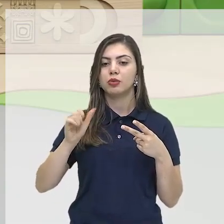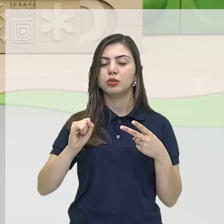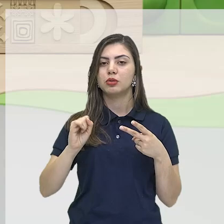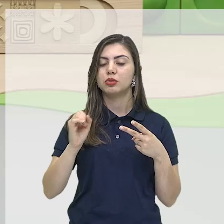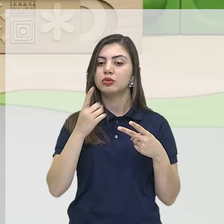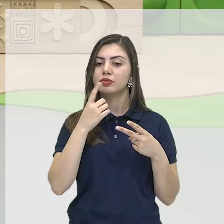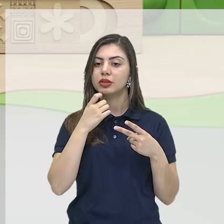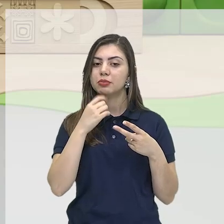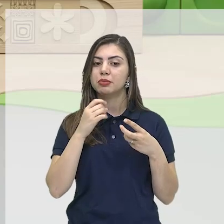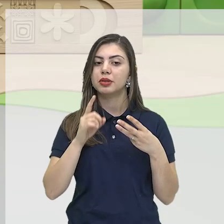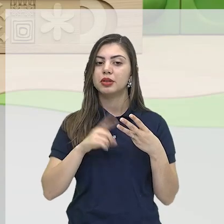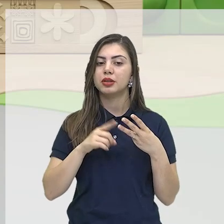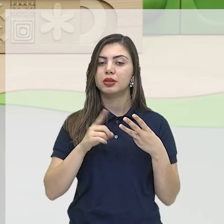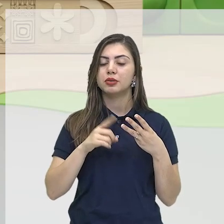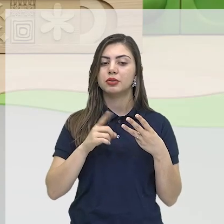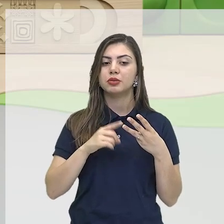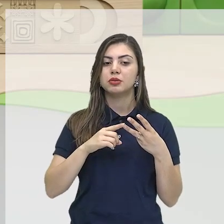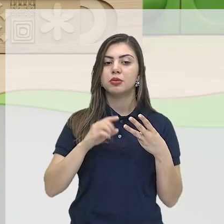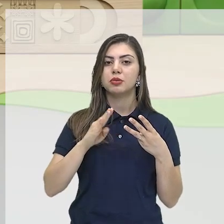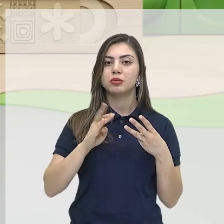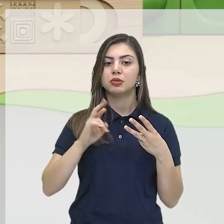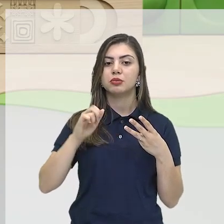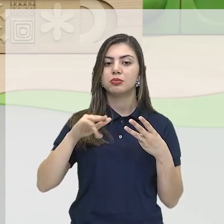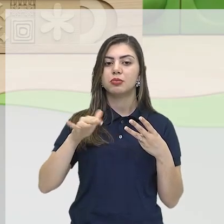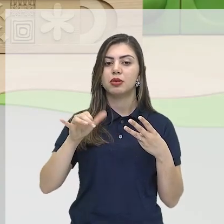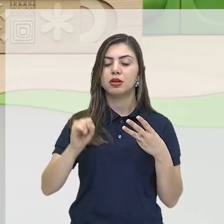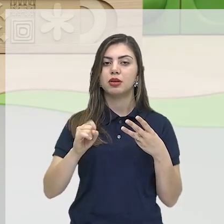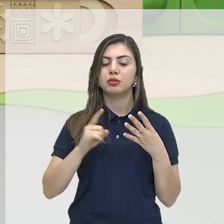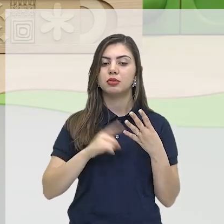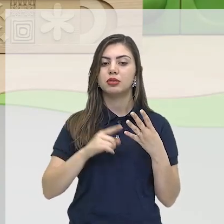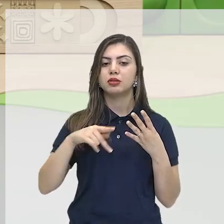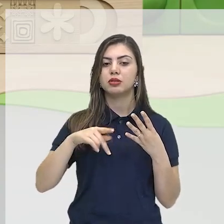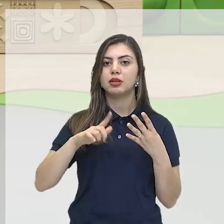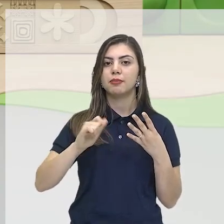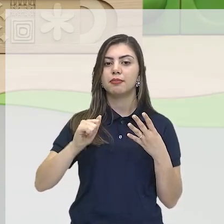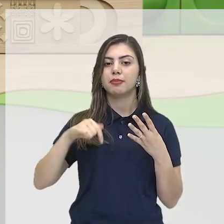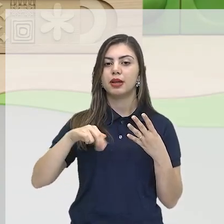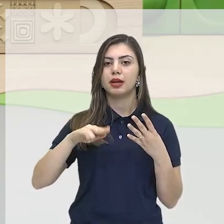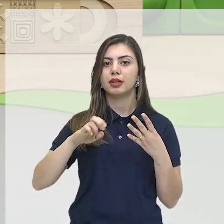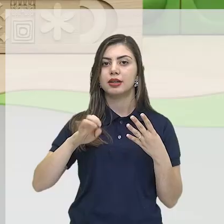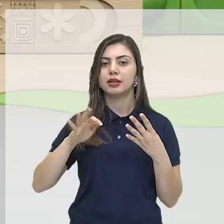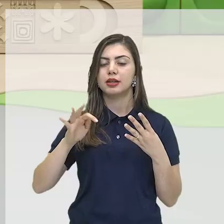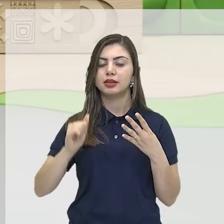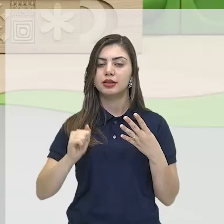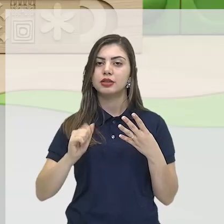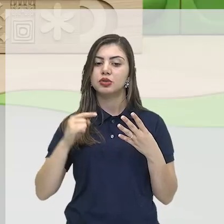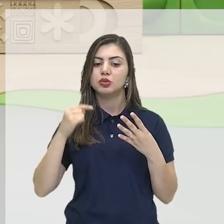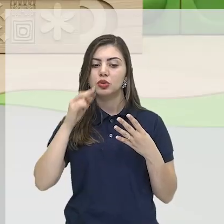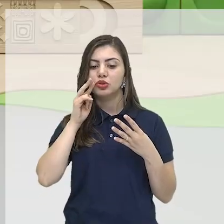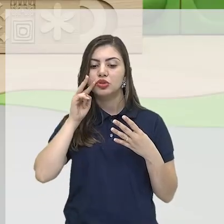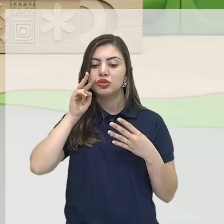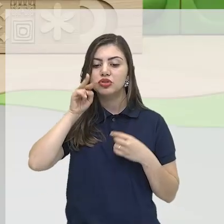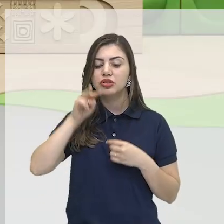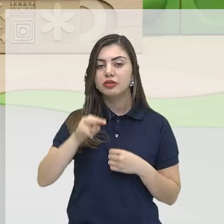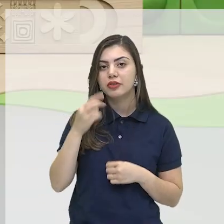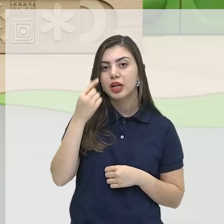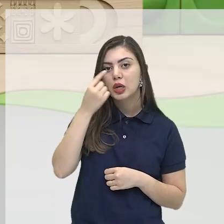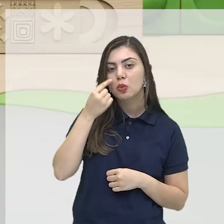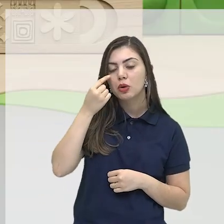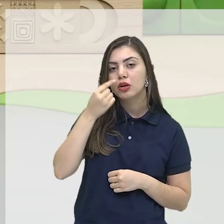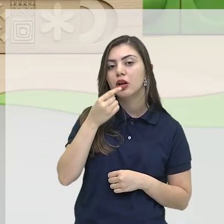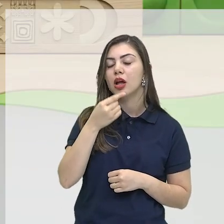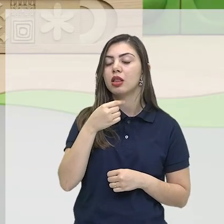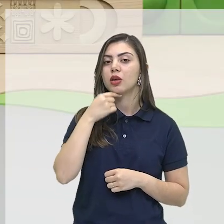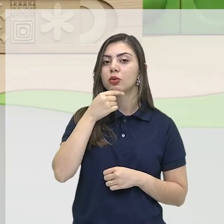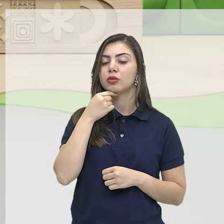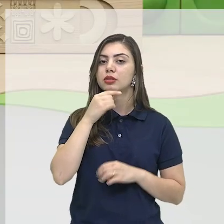visível aí ao olho nu, mas a gente faz essa separação dela, né? Ou às vezes ela tem essa questão de